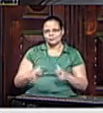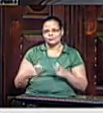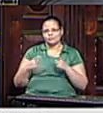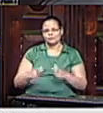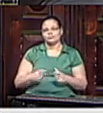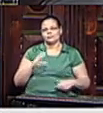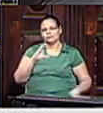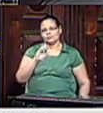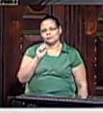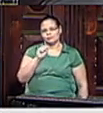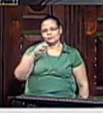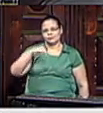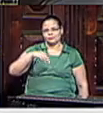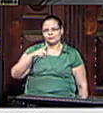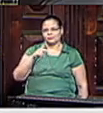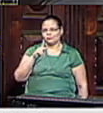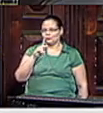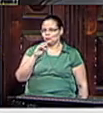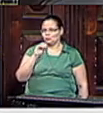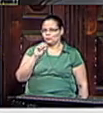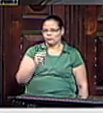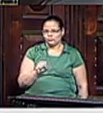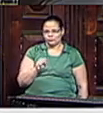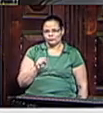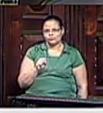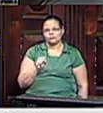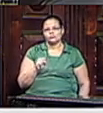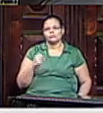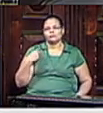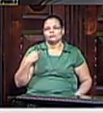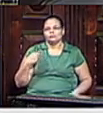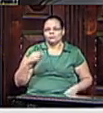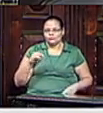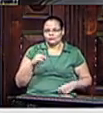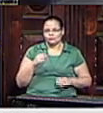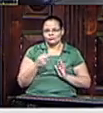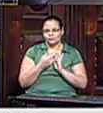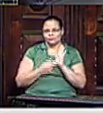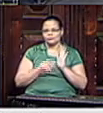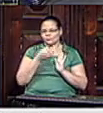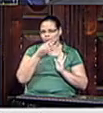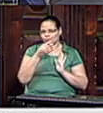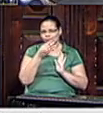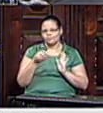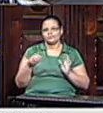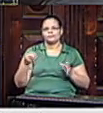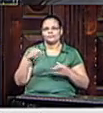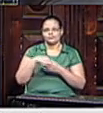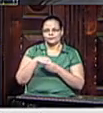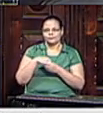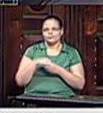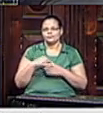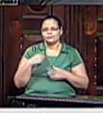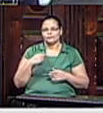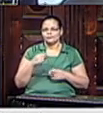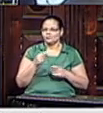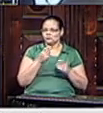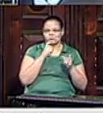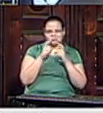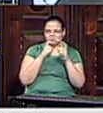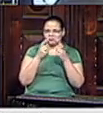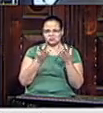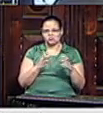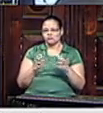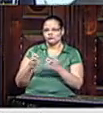Goitacazes, no estado do Rio de Janeiro. Parecer da Comissão de Normas Internas e Proposição Externa favorável. Relator, deputado Dica. Em discussão. Não havendo quem queira